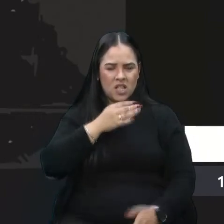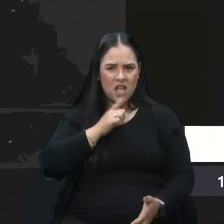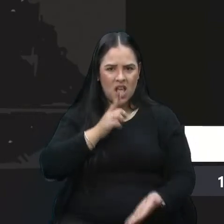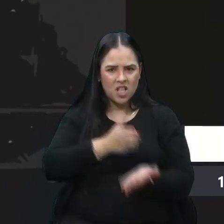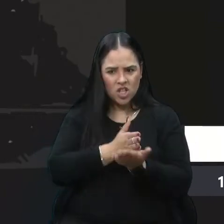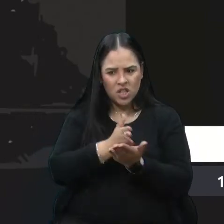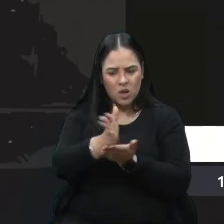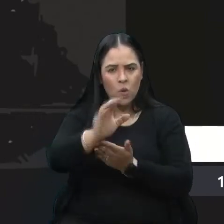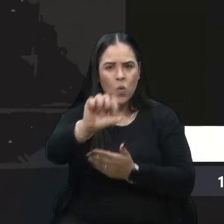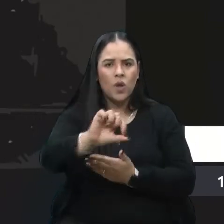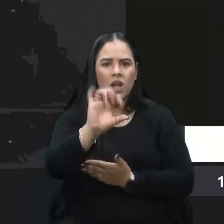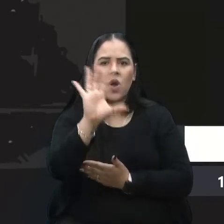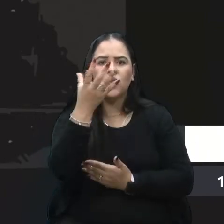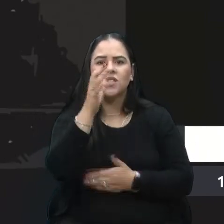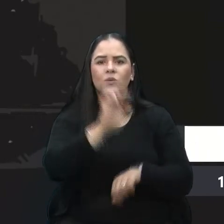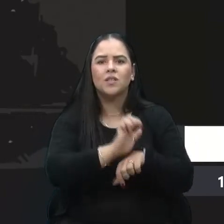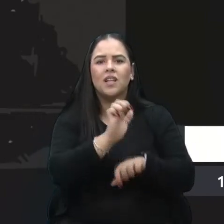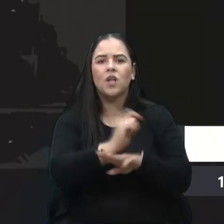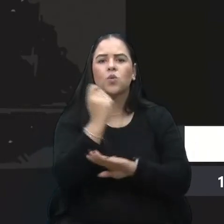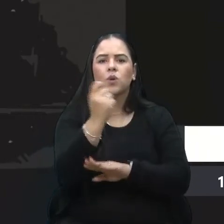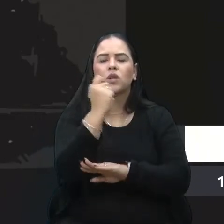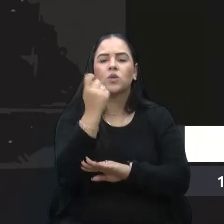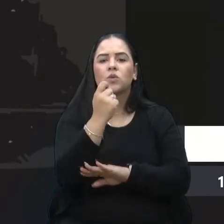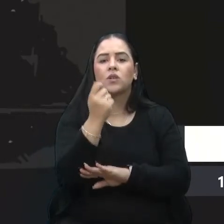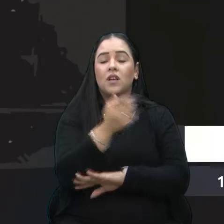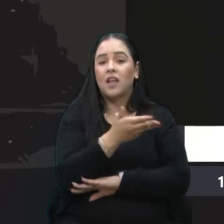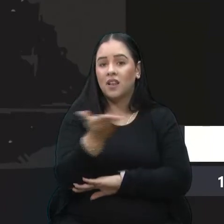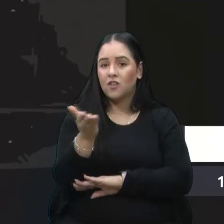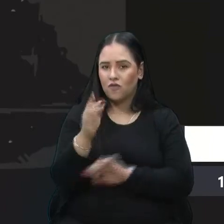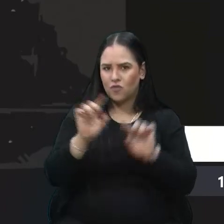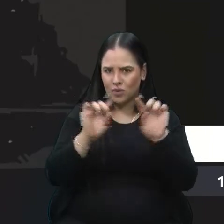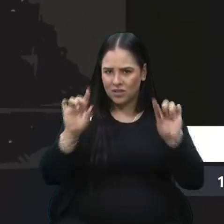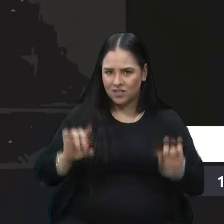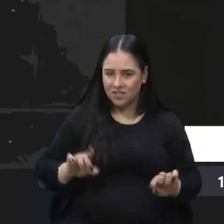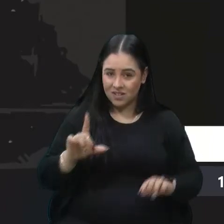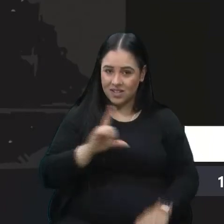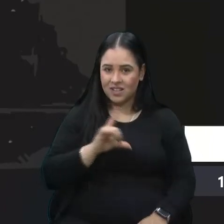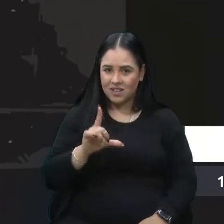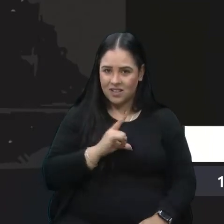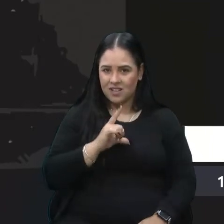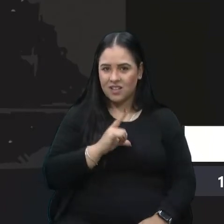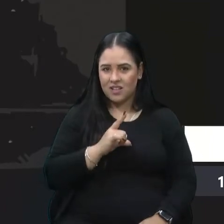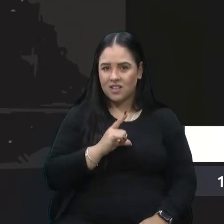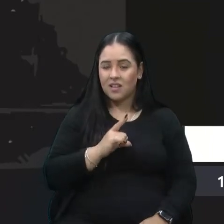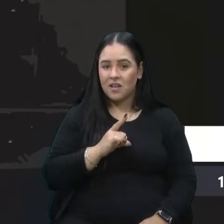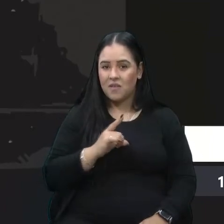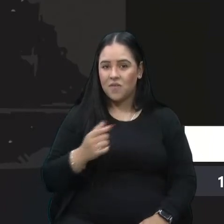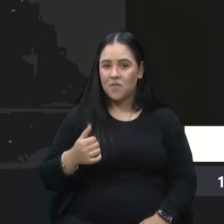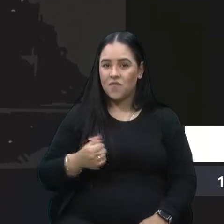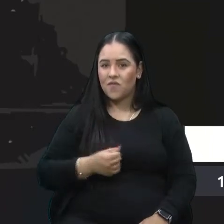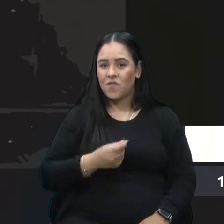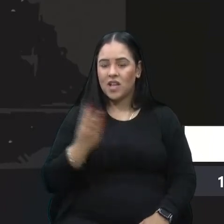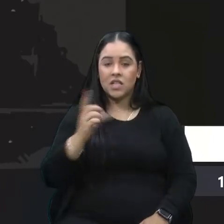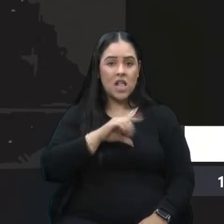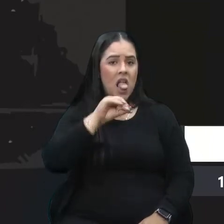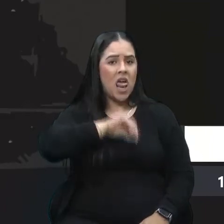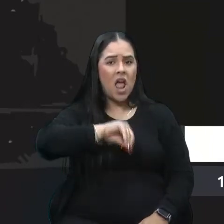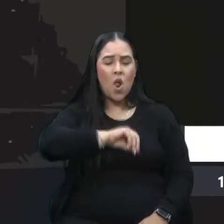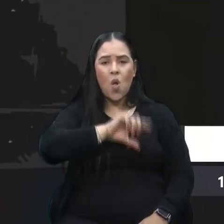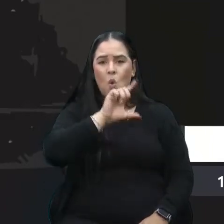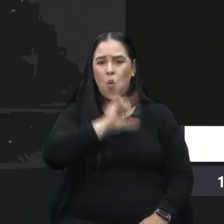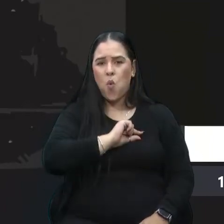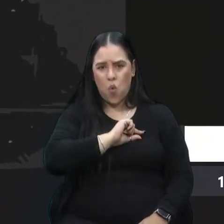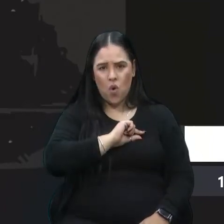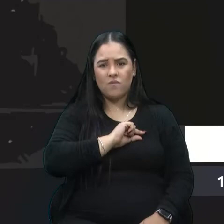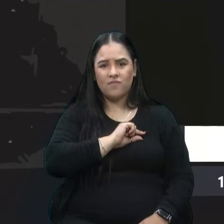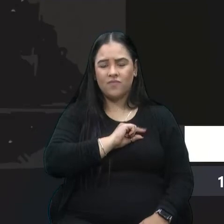que acontece no estado do Rio Grande do Sul, onde os servidores ganham, a grande parte dos servidores ganham uma miséria, onde